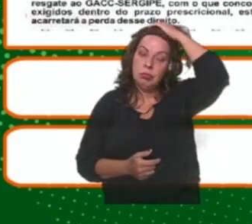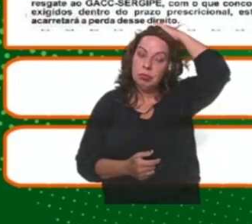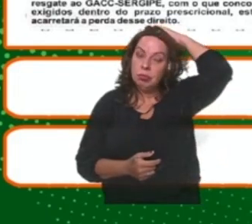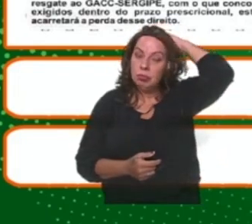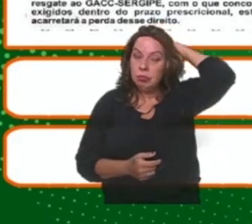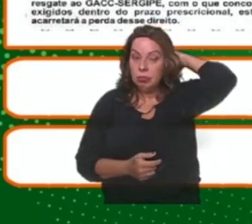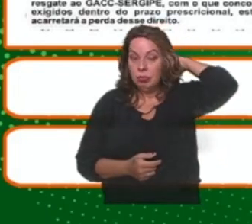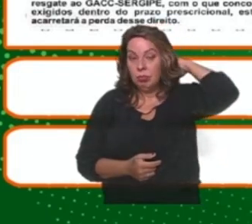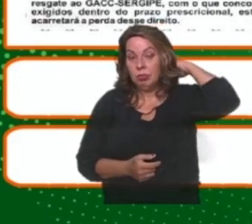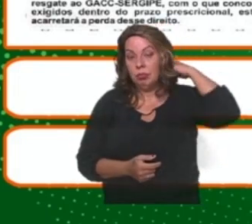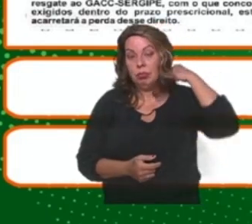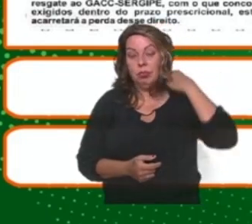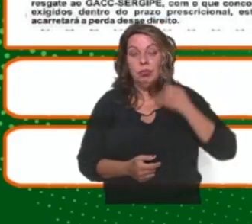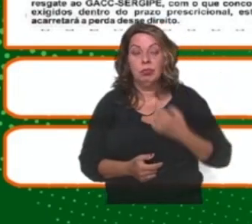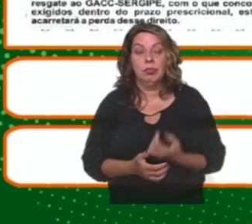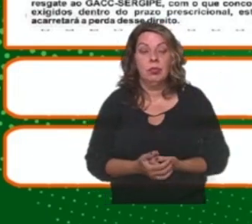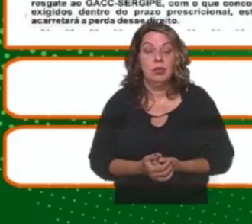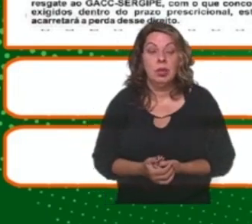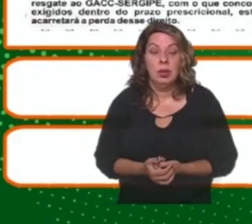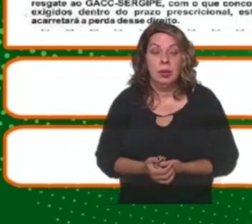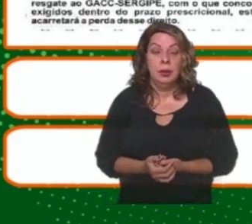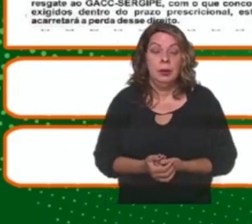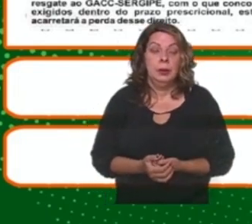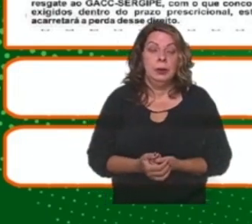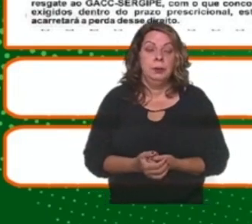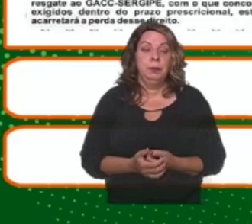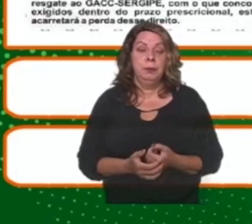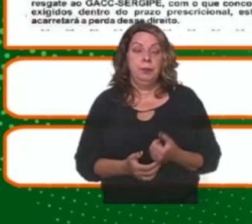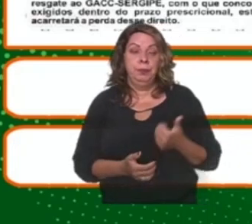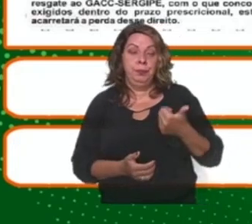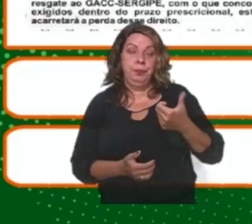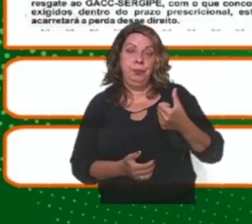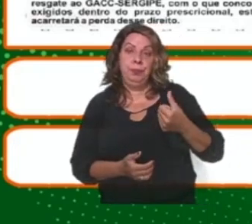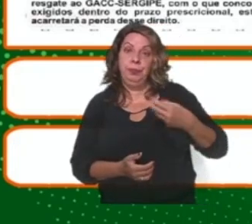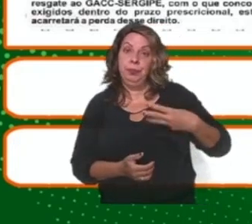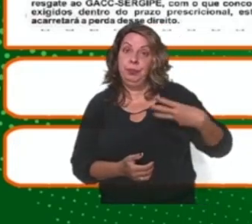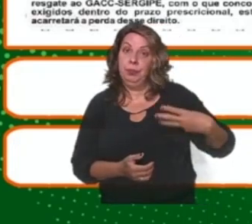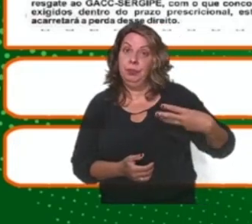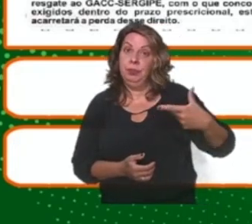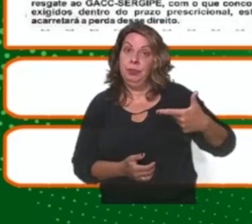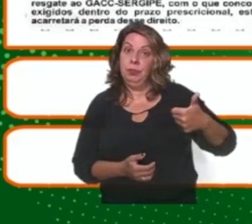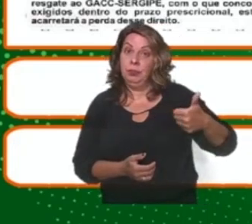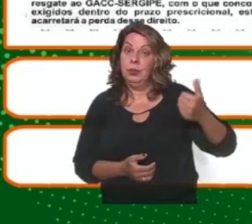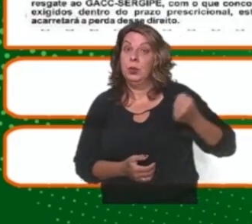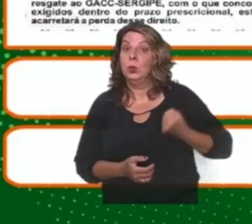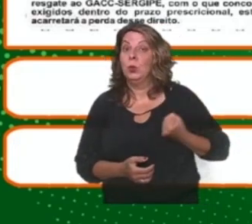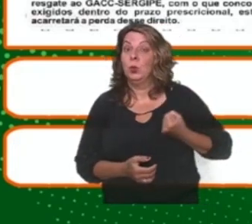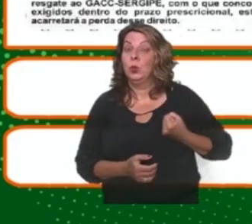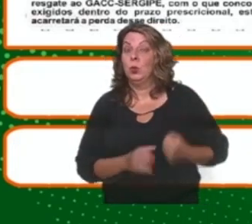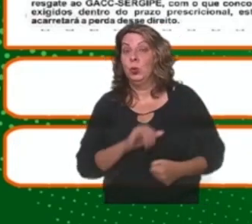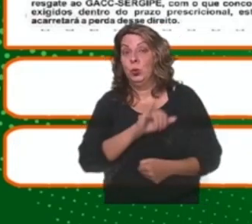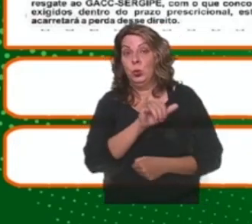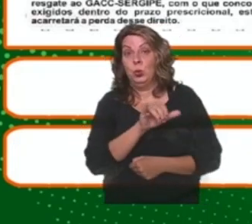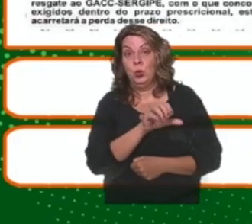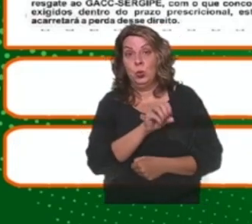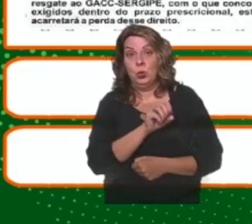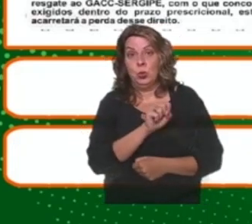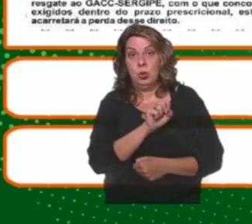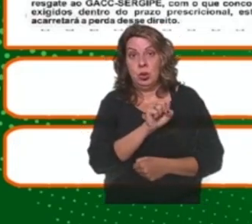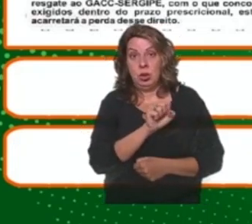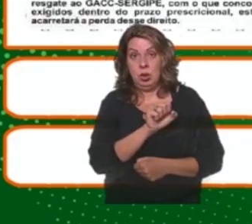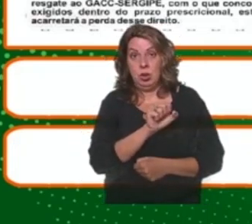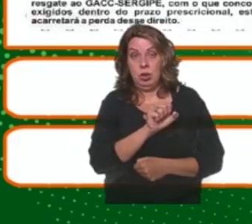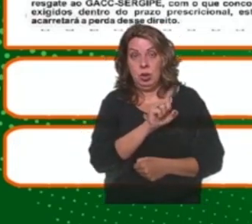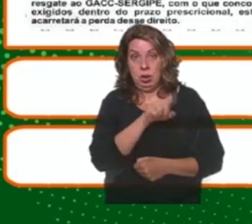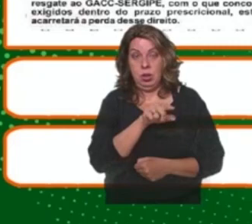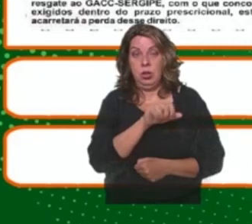Davi, Regional Bugio com Jorge Vieira. Já anuncio aqui o 63321, numeração do José Jairo da Silva, mora no bairro